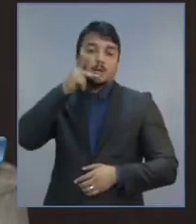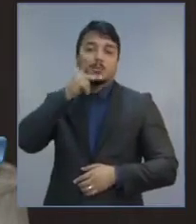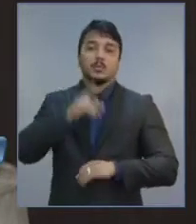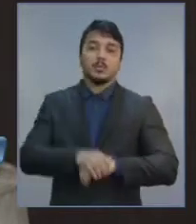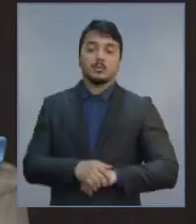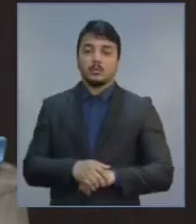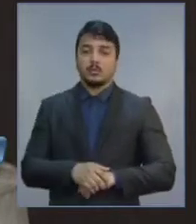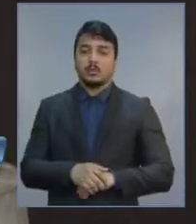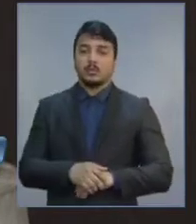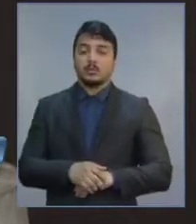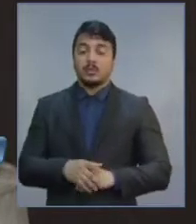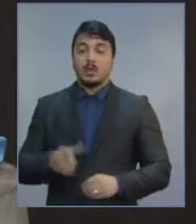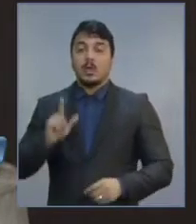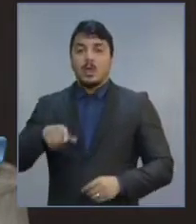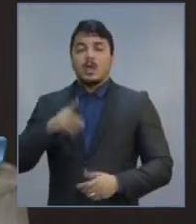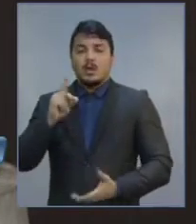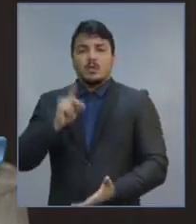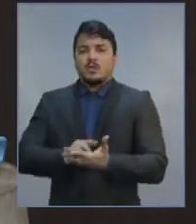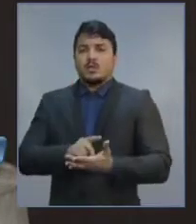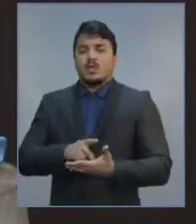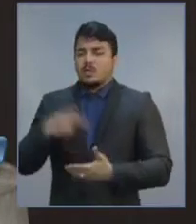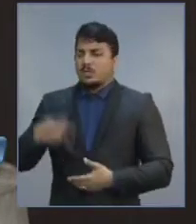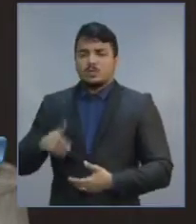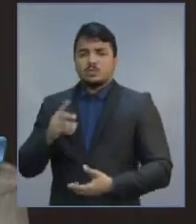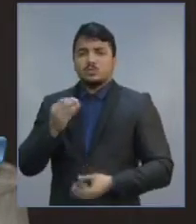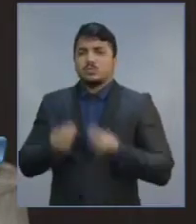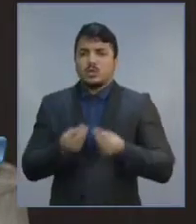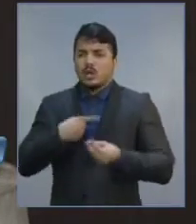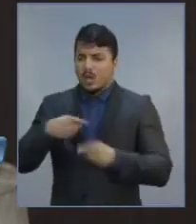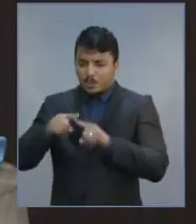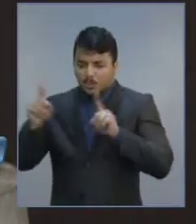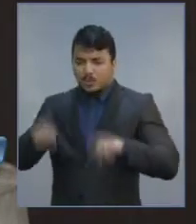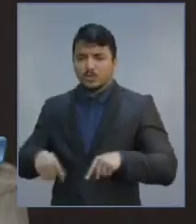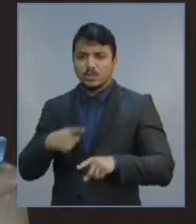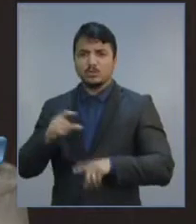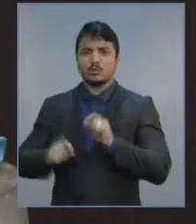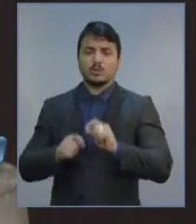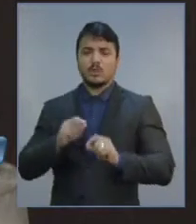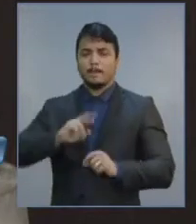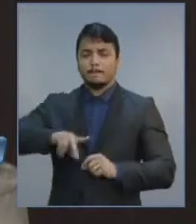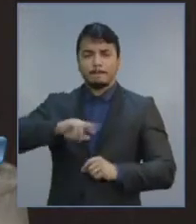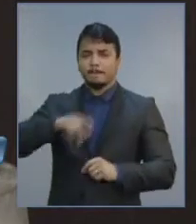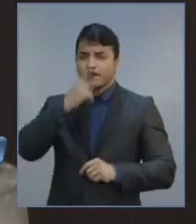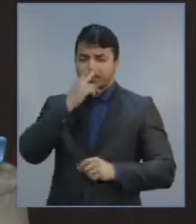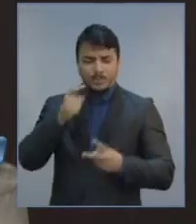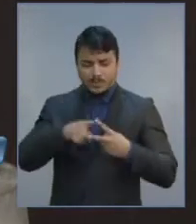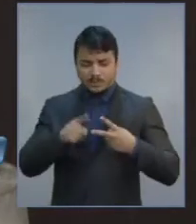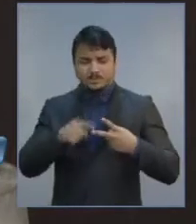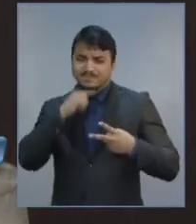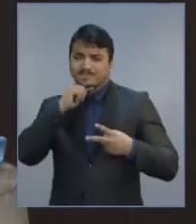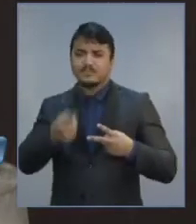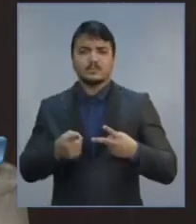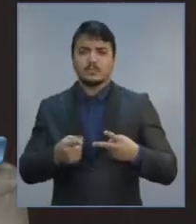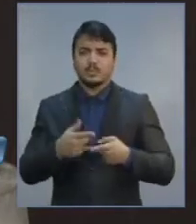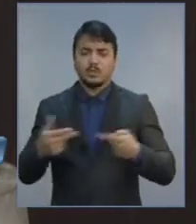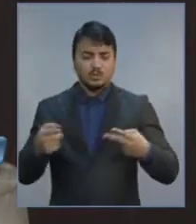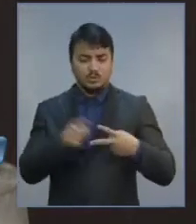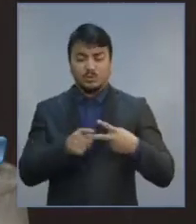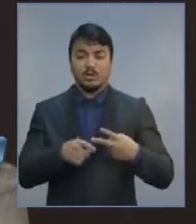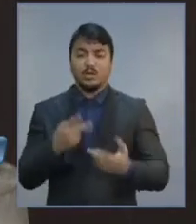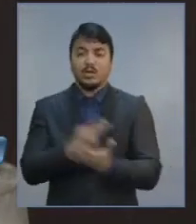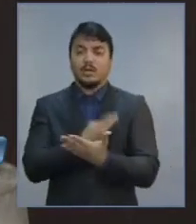Este projeto, na prática, ele cumpre duas